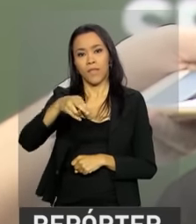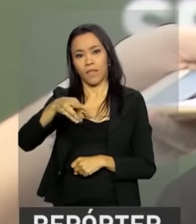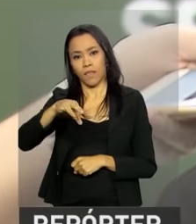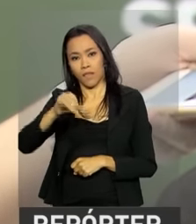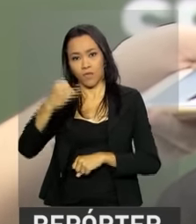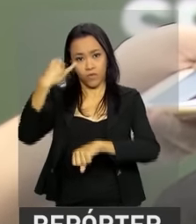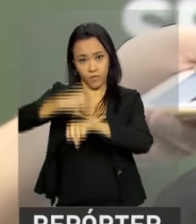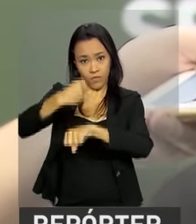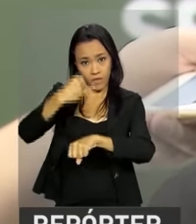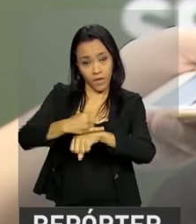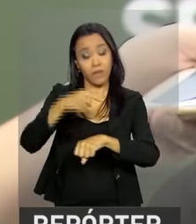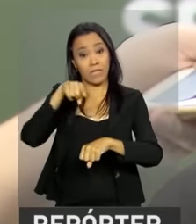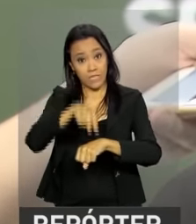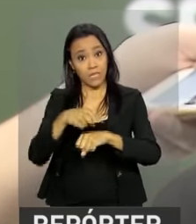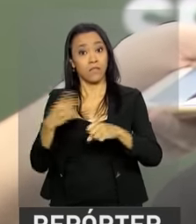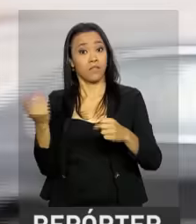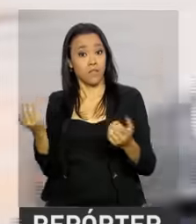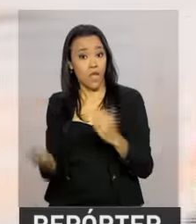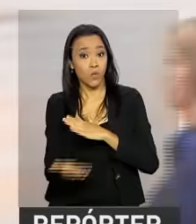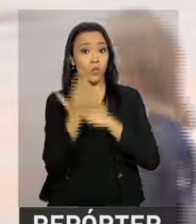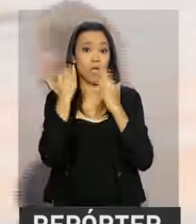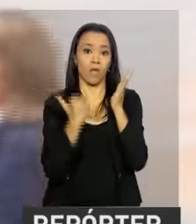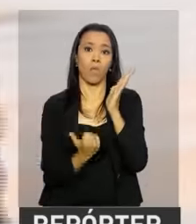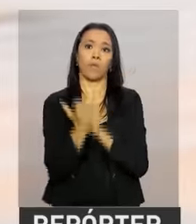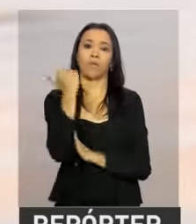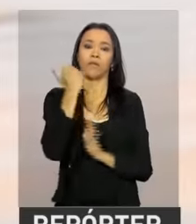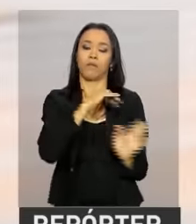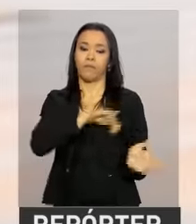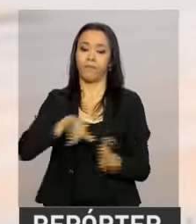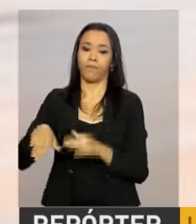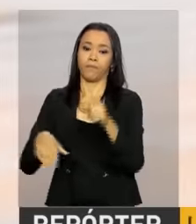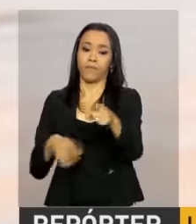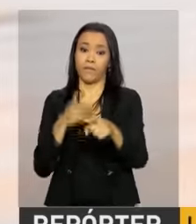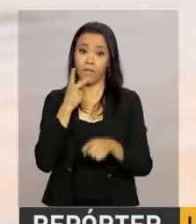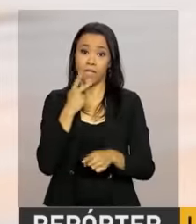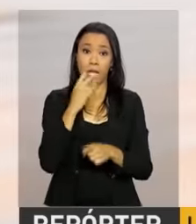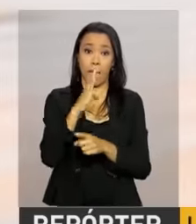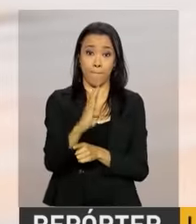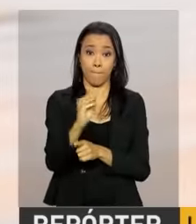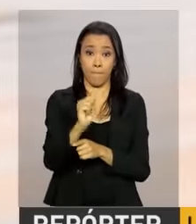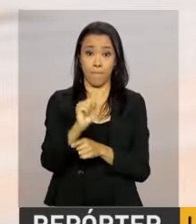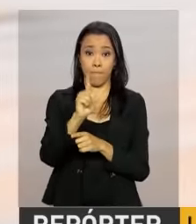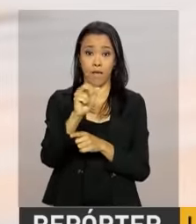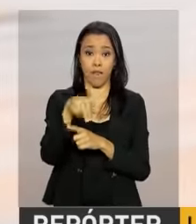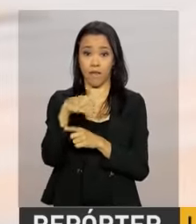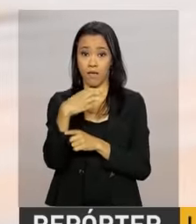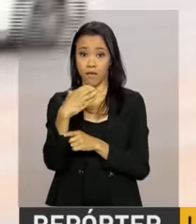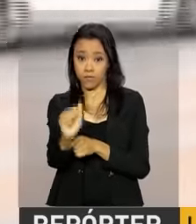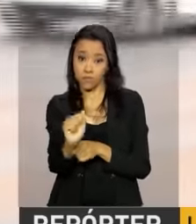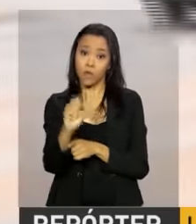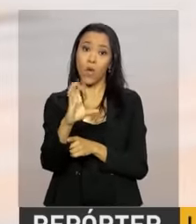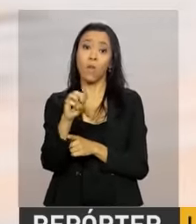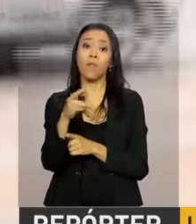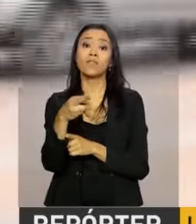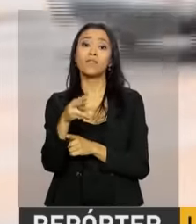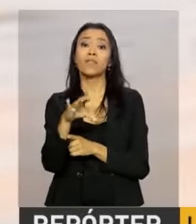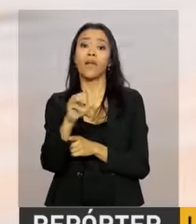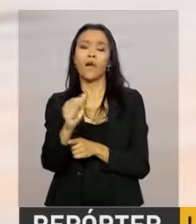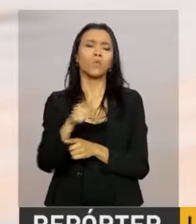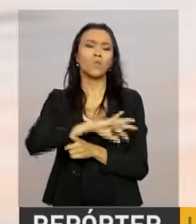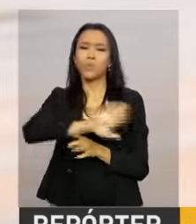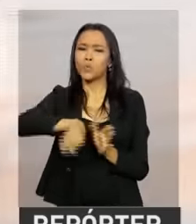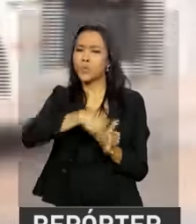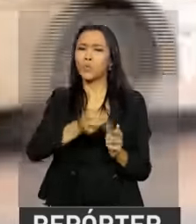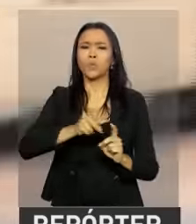pro aumento das quantidades exportadas a balança comercial registra de um lado tudo que o país vende para o exterior e de